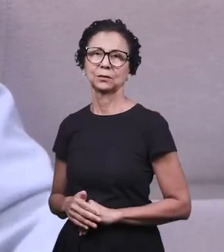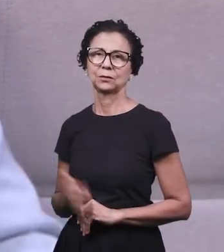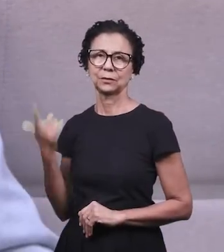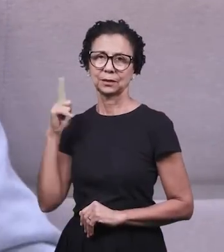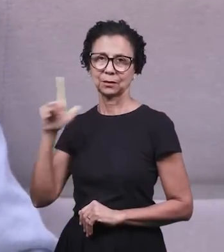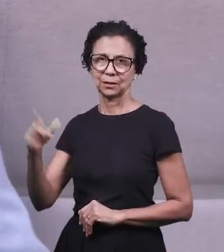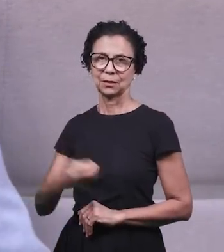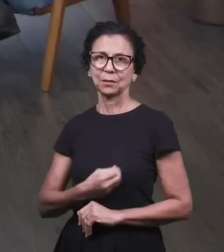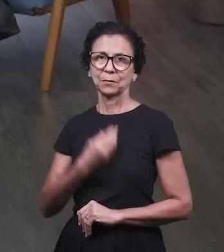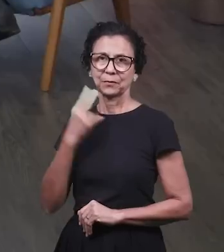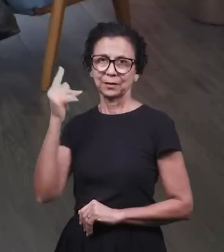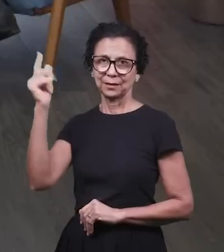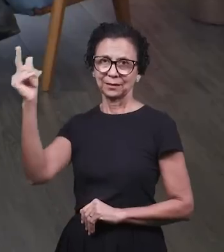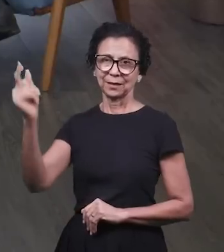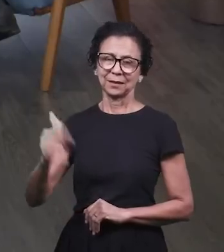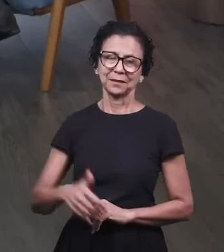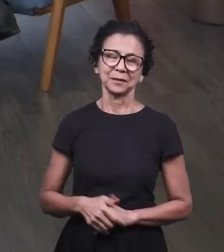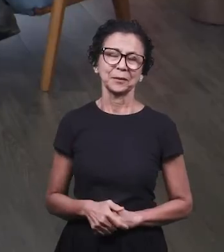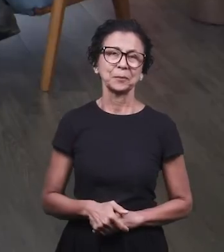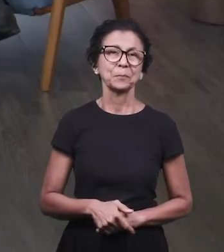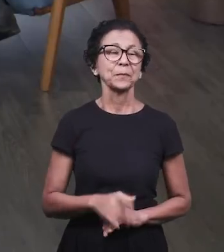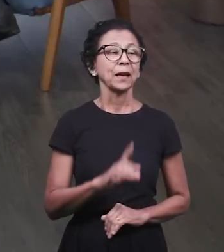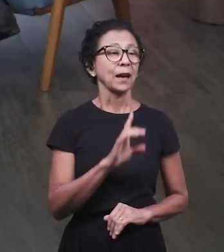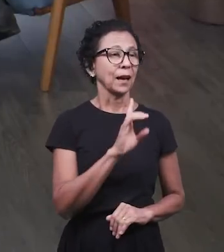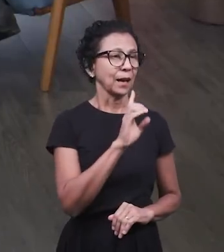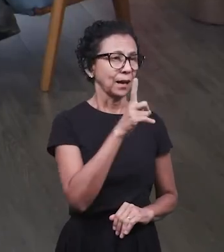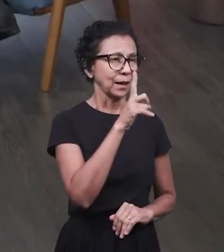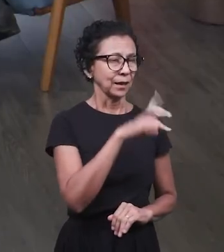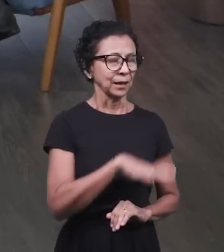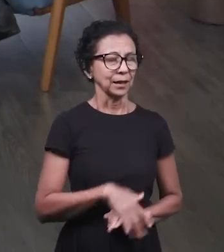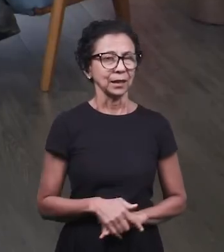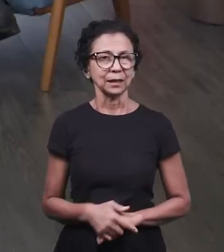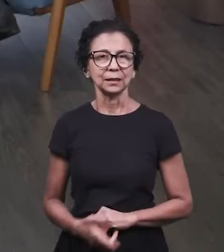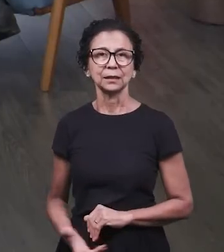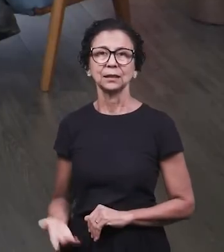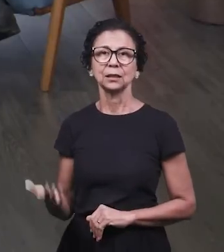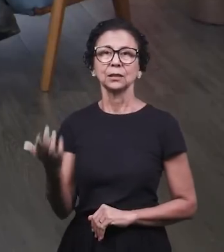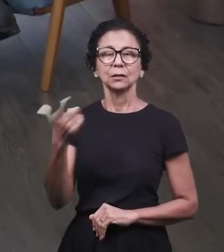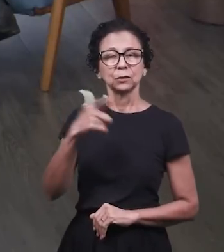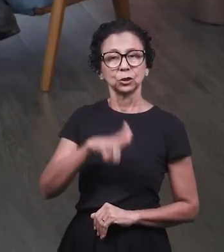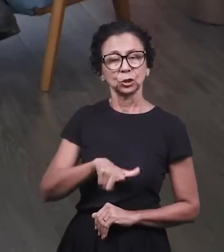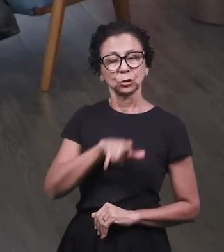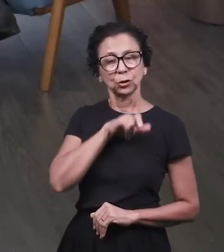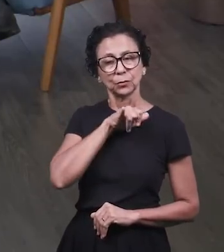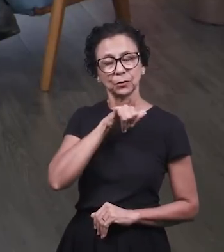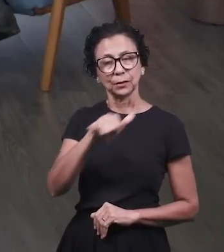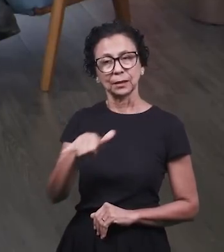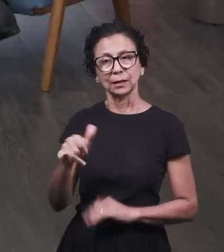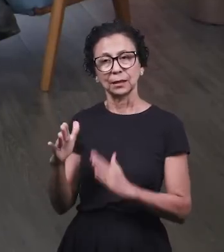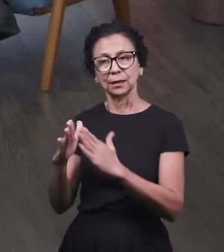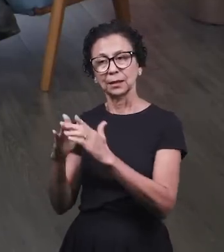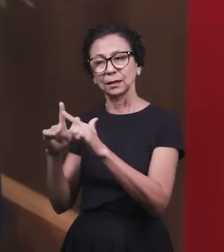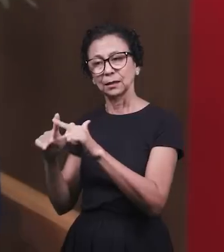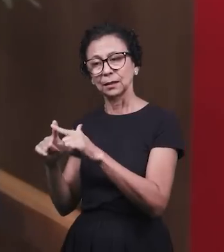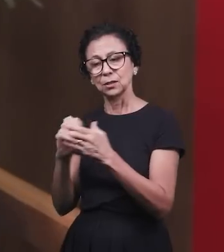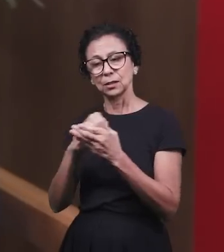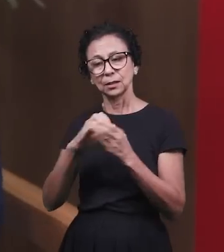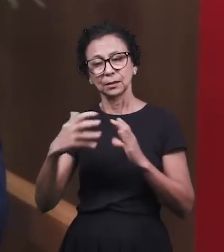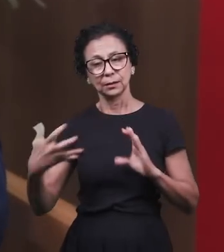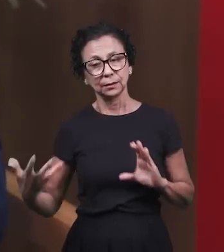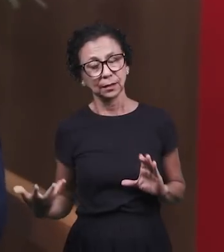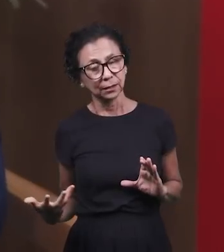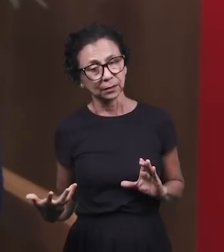a coroa da vida. Aí eu volto às características da igreja fiel. Vejo